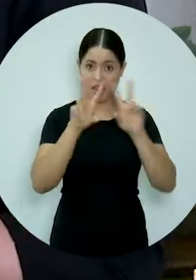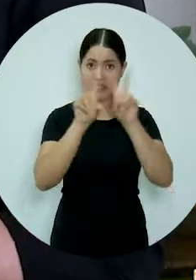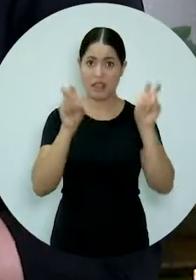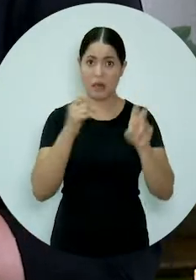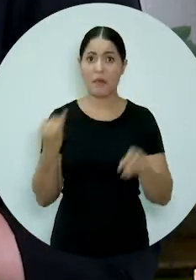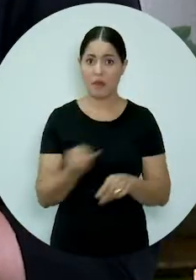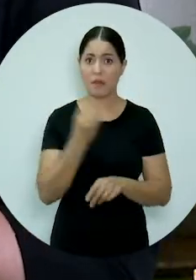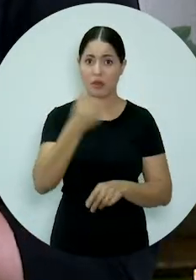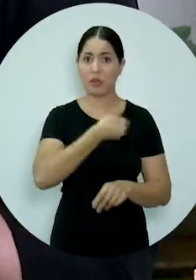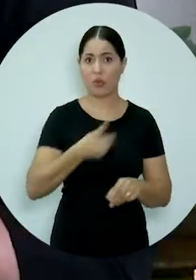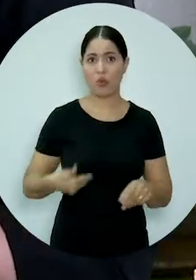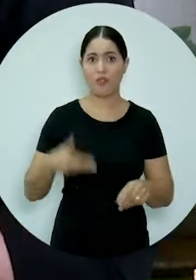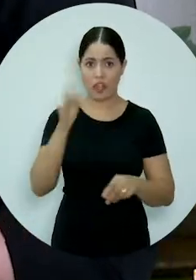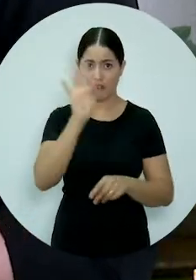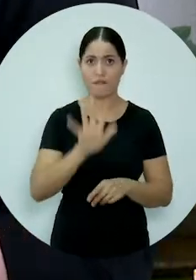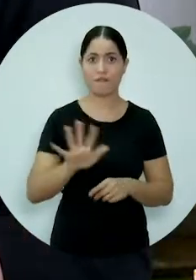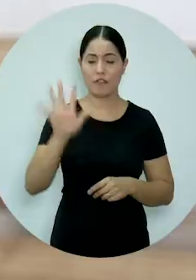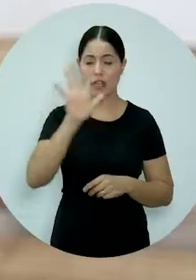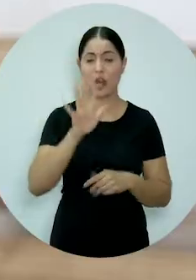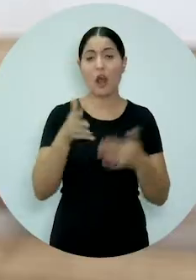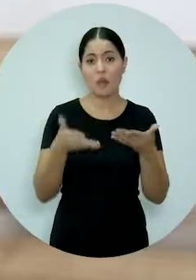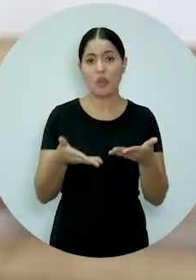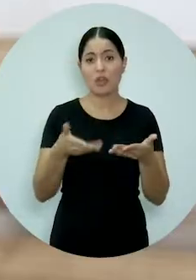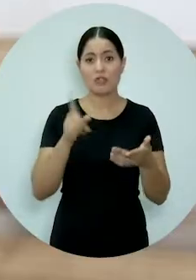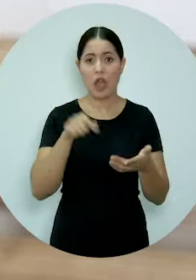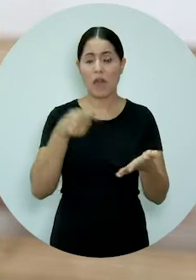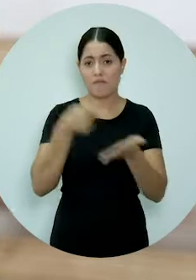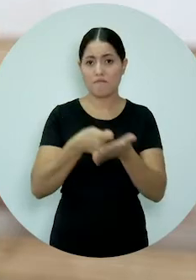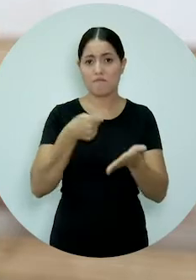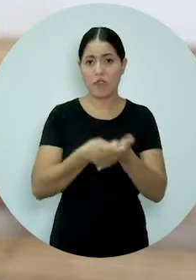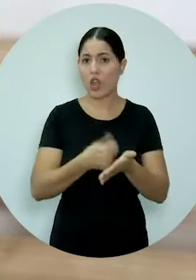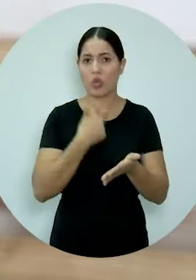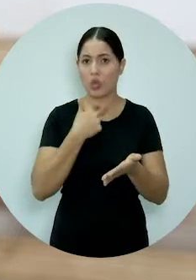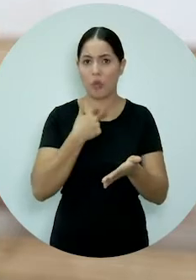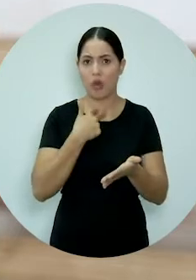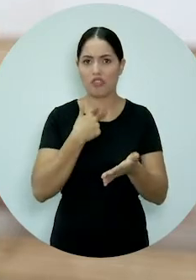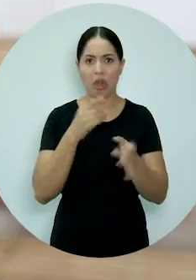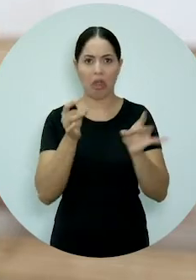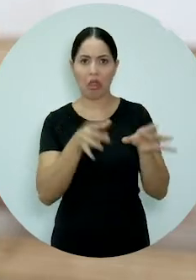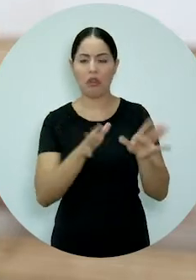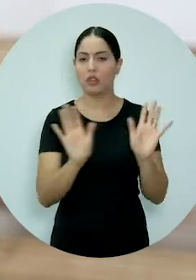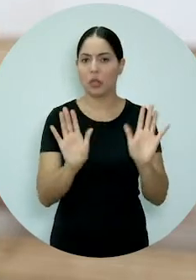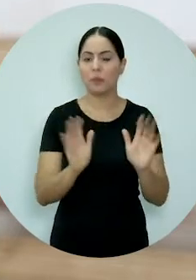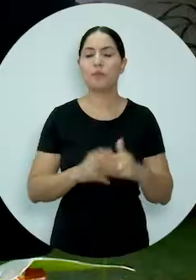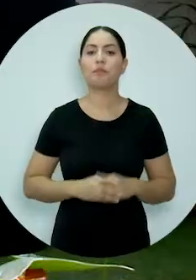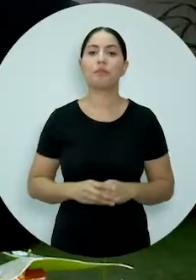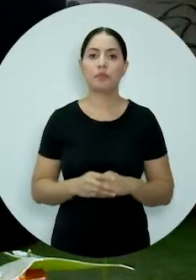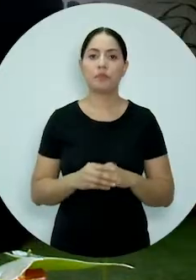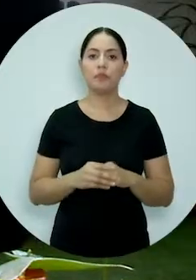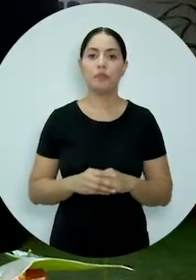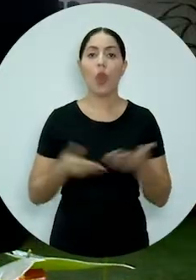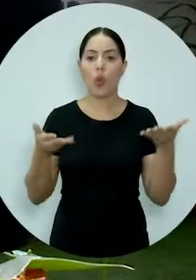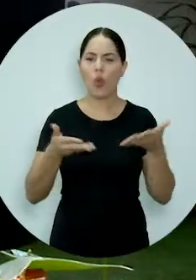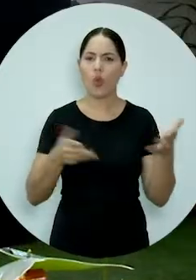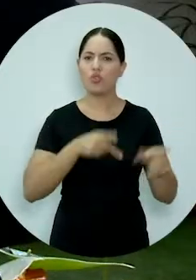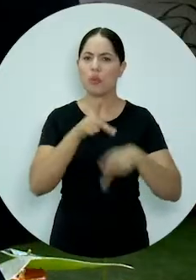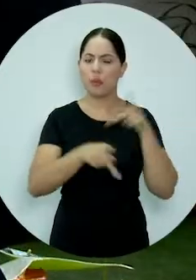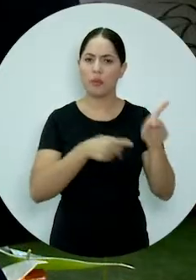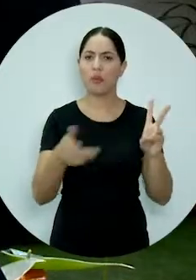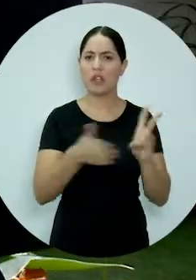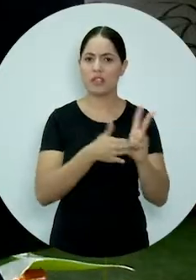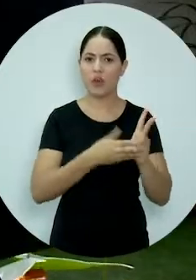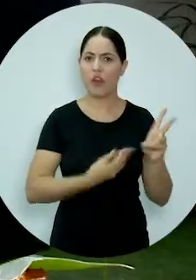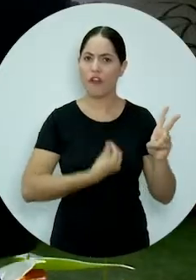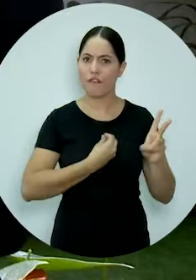portanto, matérias de responsabilidade do governo federal. E o governo, tendo essa obrigação, não pode se furtar a ela. E o senhor falou que hoje